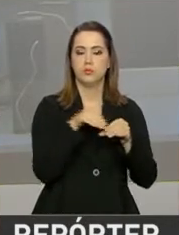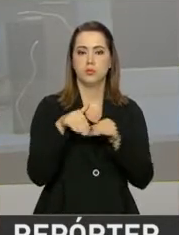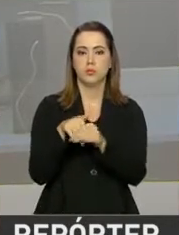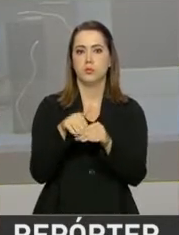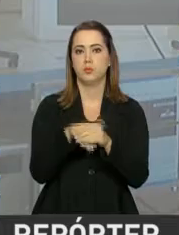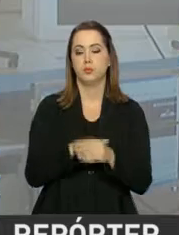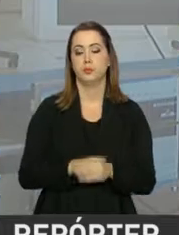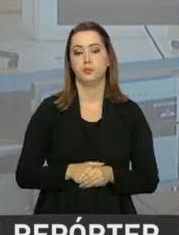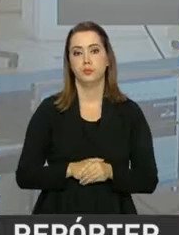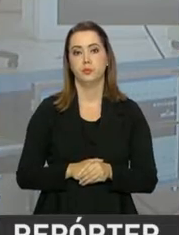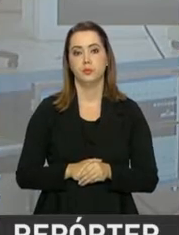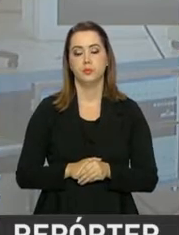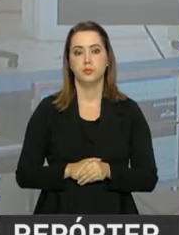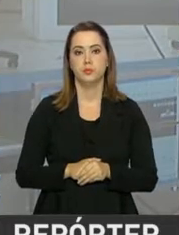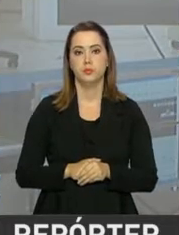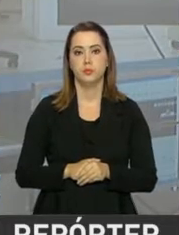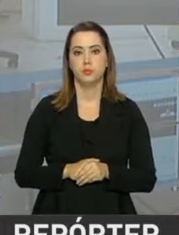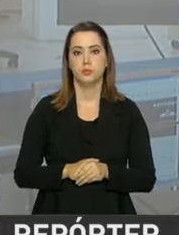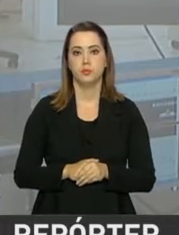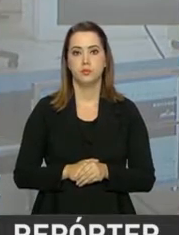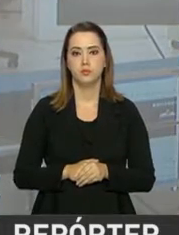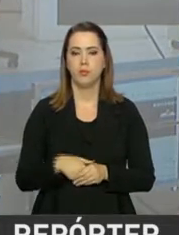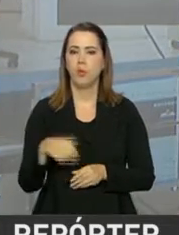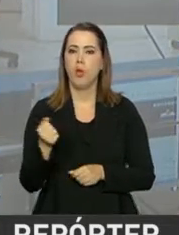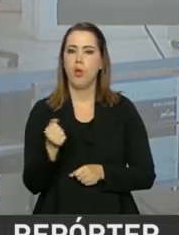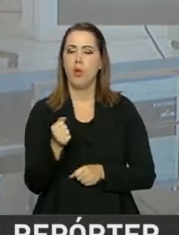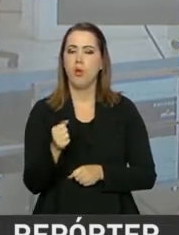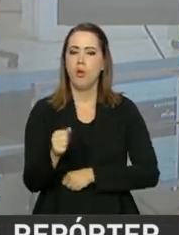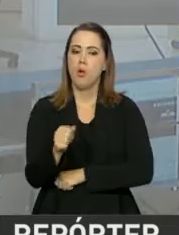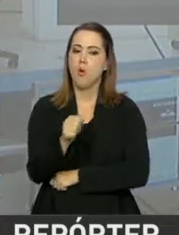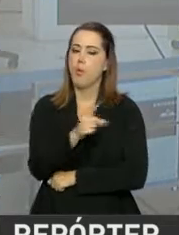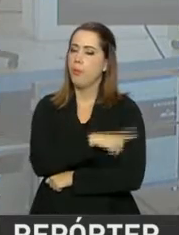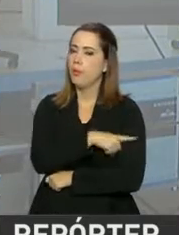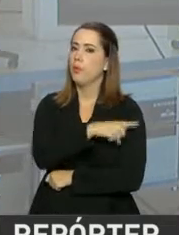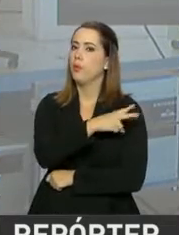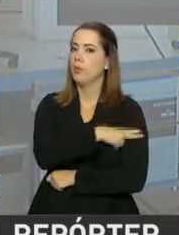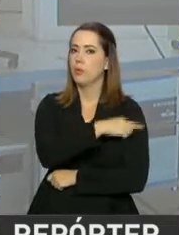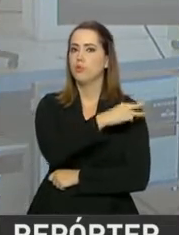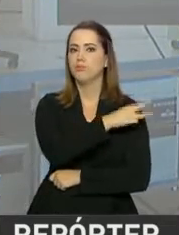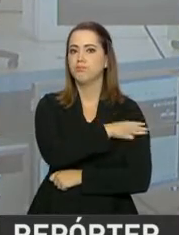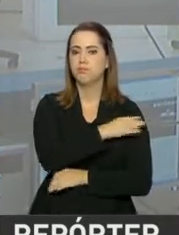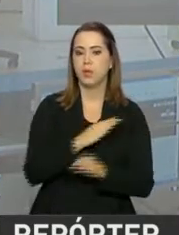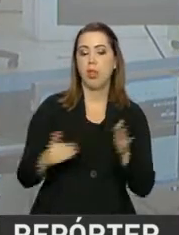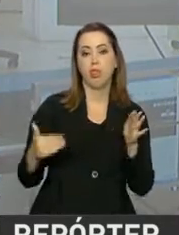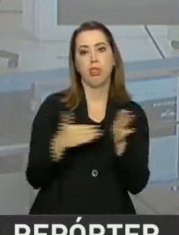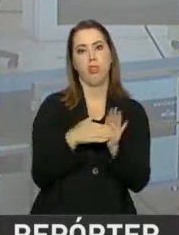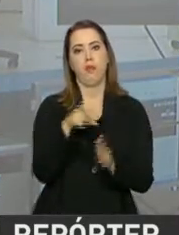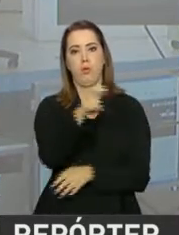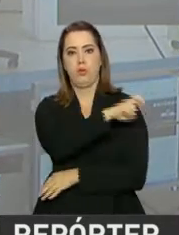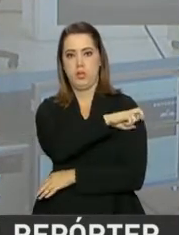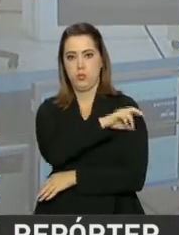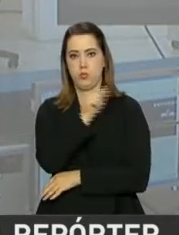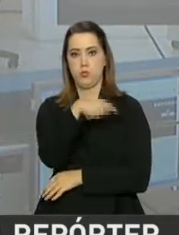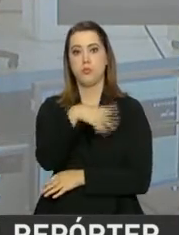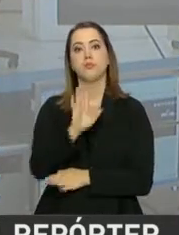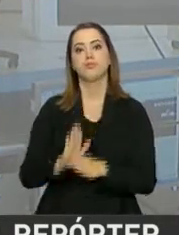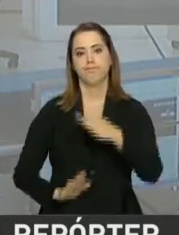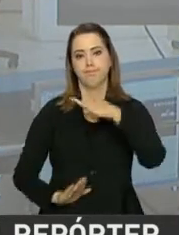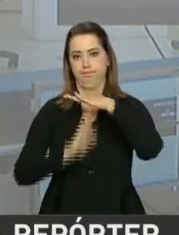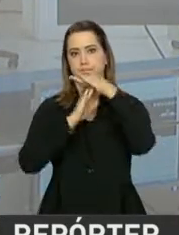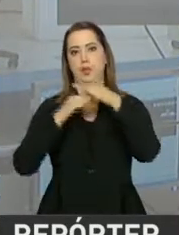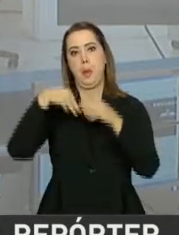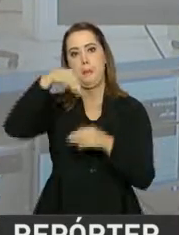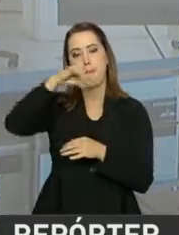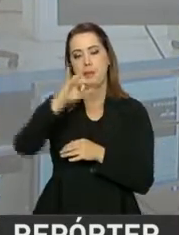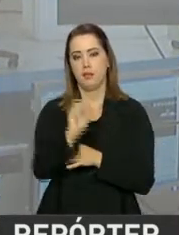eleitorais os anos iniciais do ensino fundamental e do 1º ao 5º ano atingiram a meta